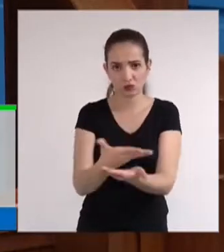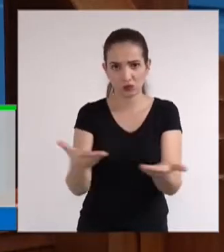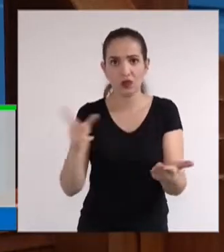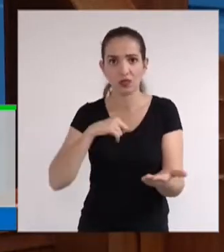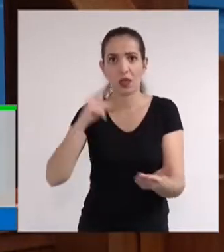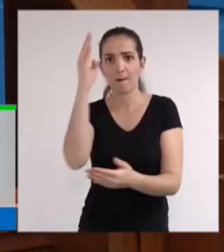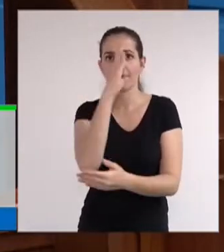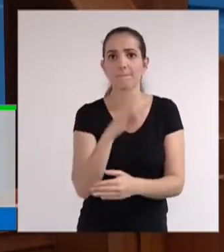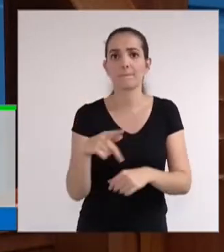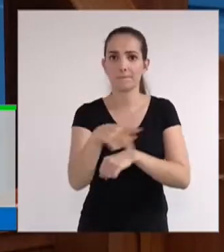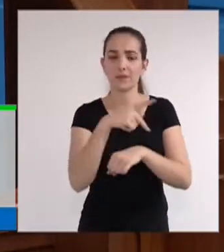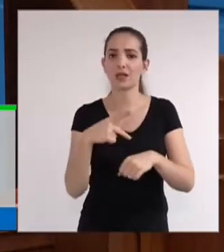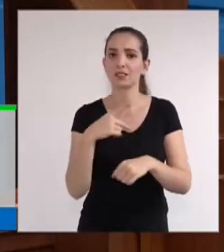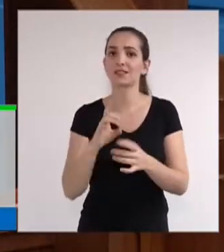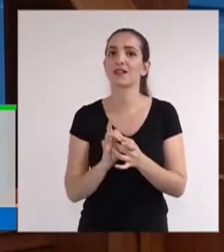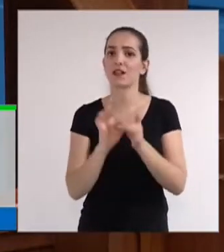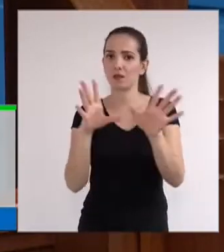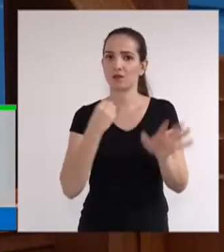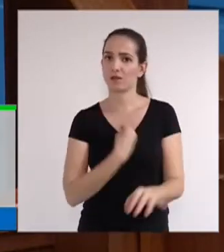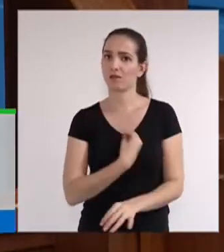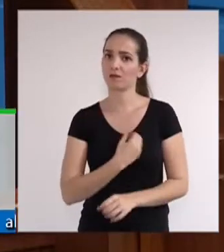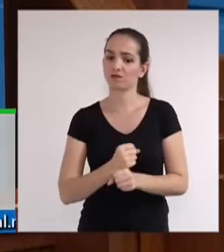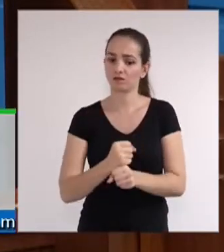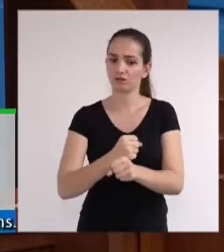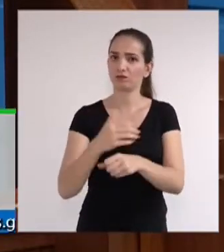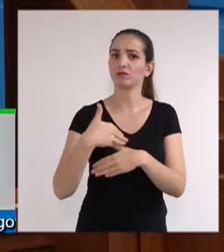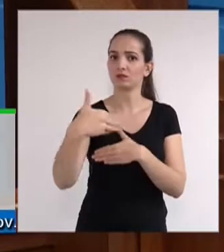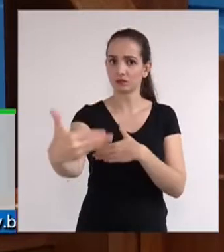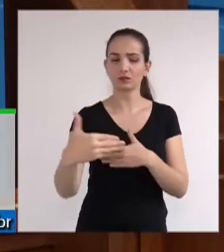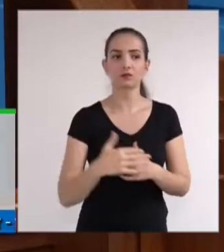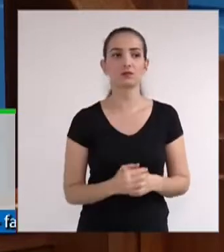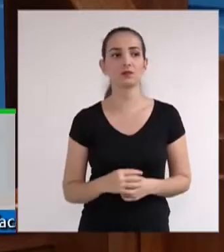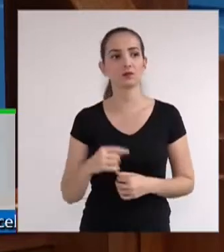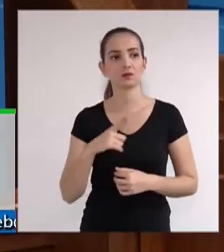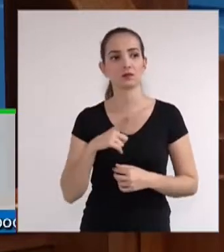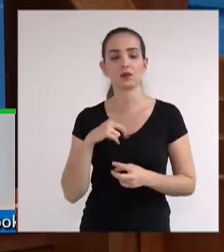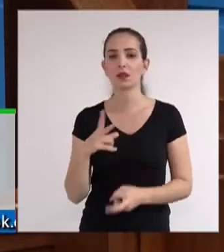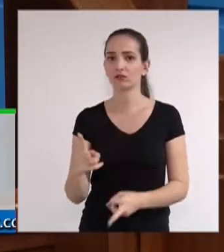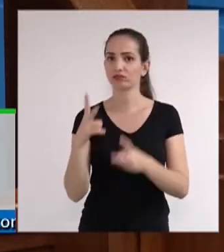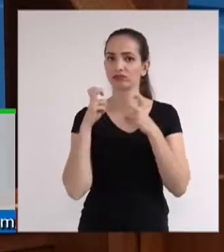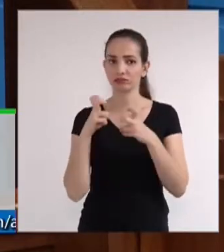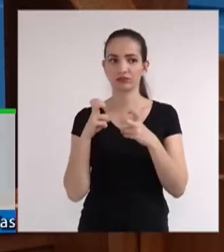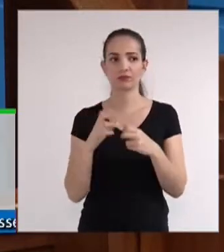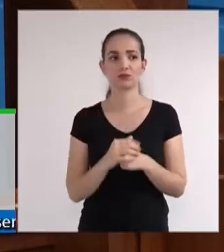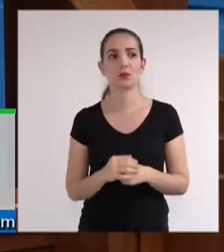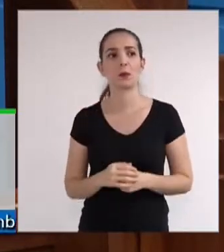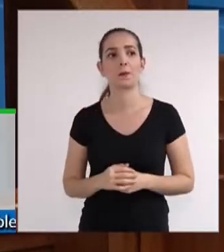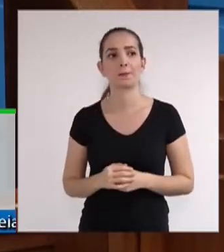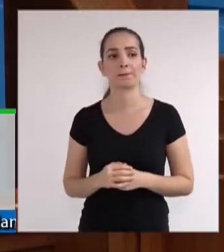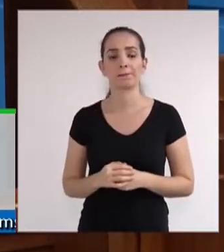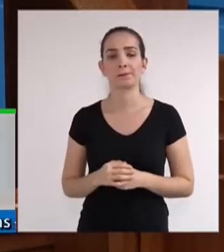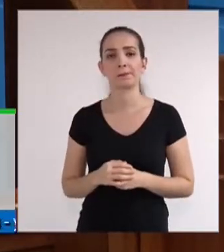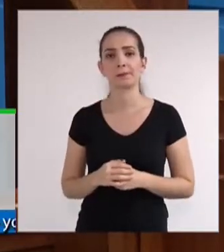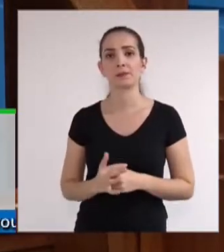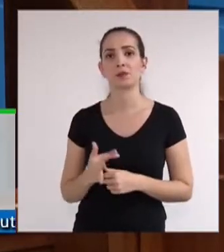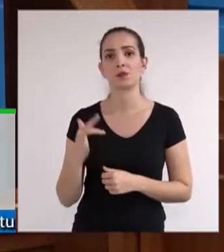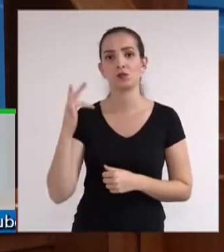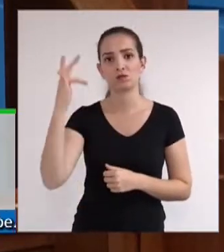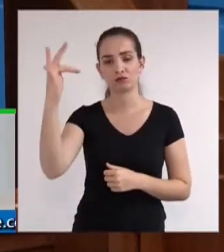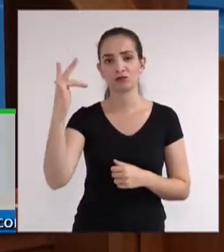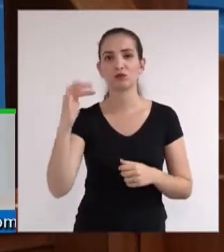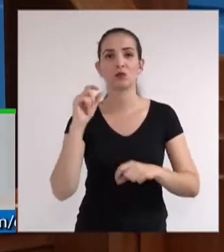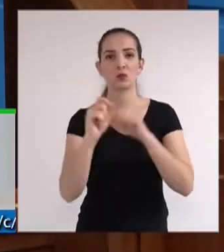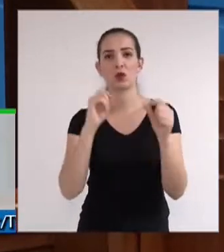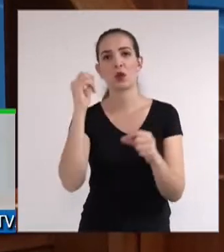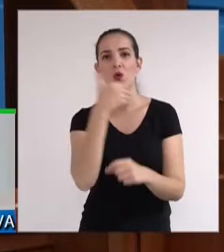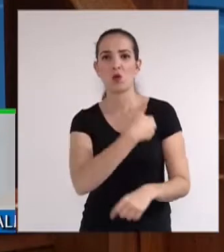livre para viver daqui a alguns anos. Há um cenário sendo desenhado de um